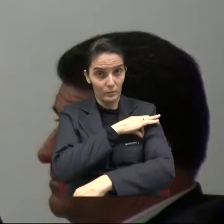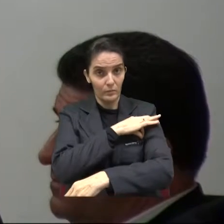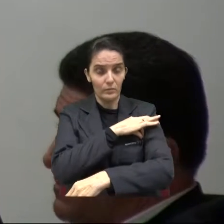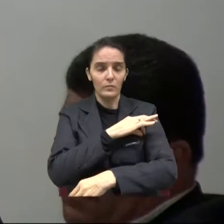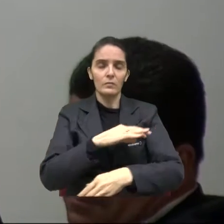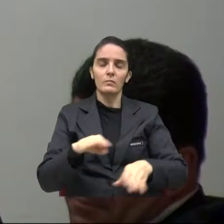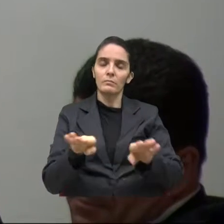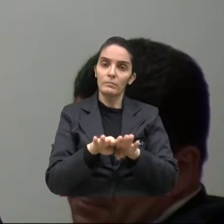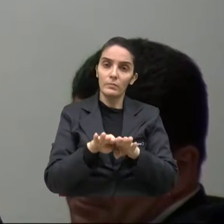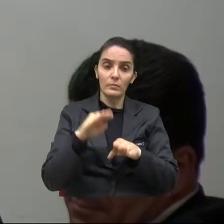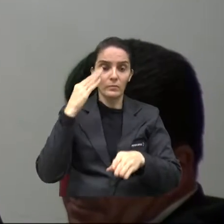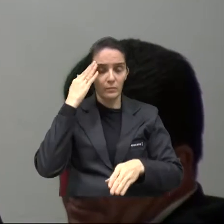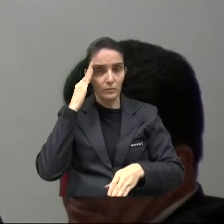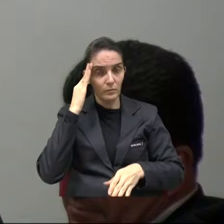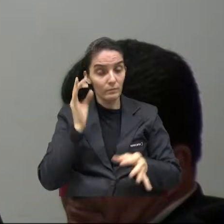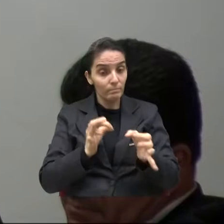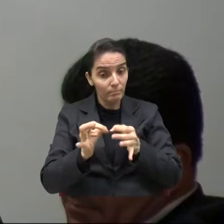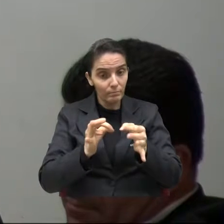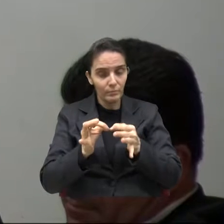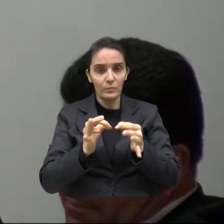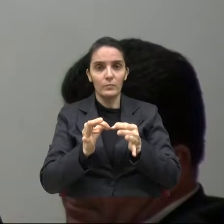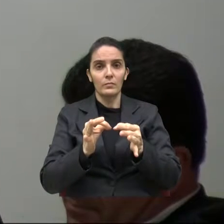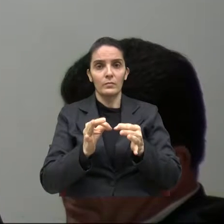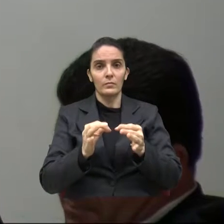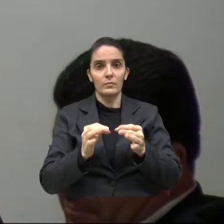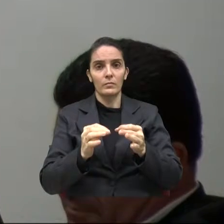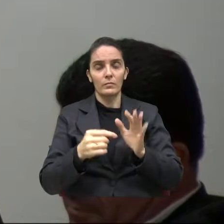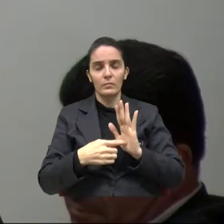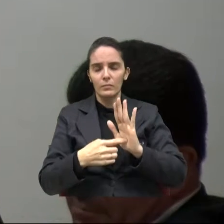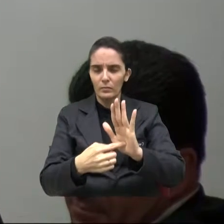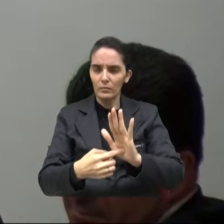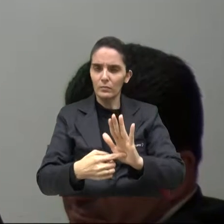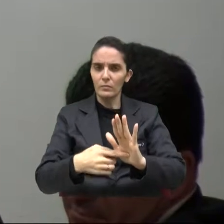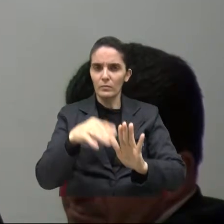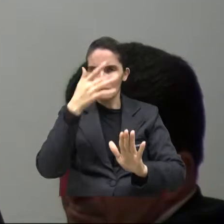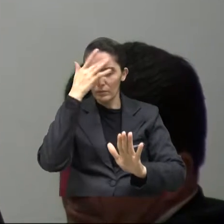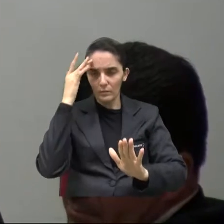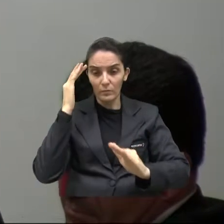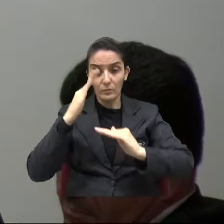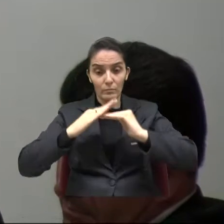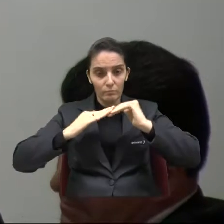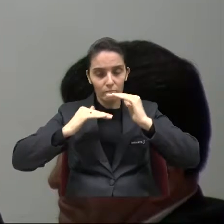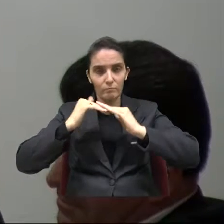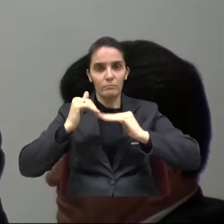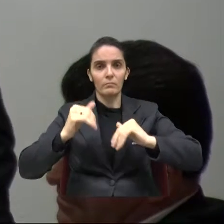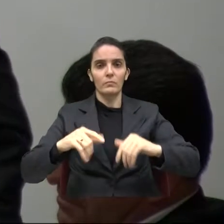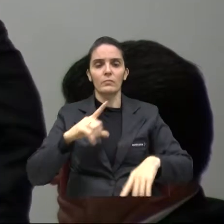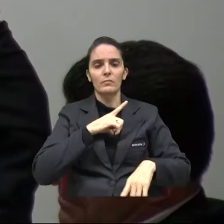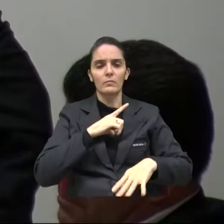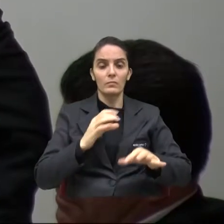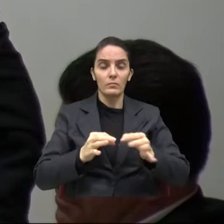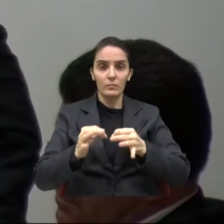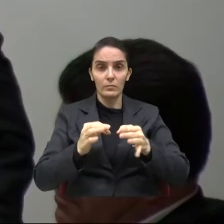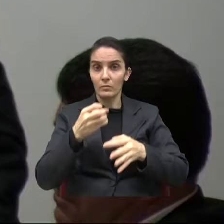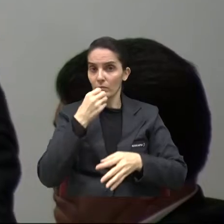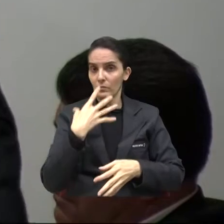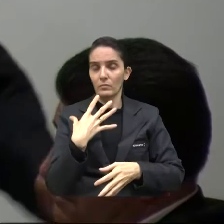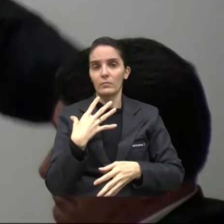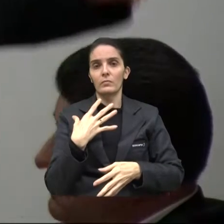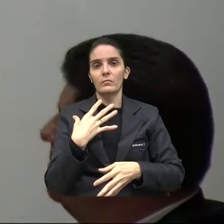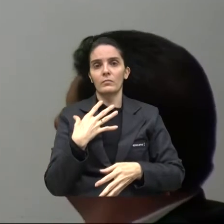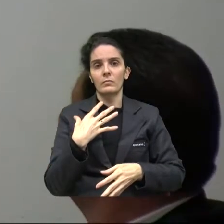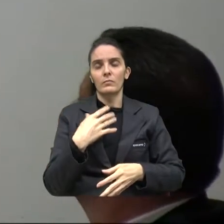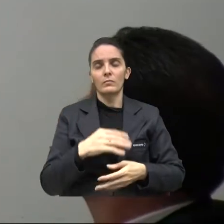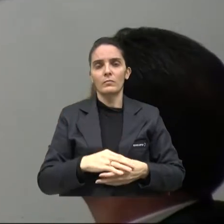para que possa fazer esses projetos, trazer pessoas profissionais aqui e que nós tenhamos grandes projetos, viadutos nas